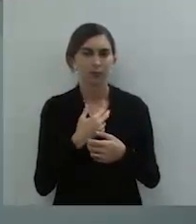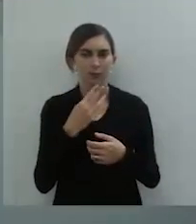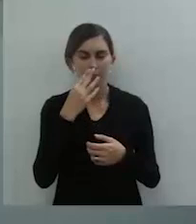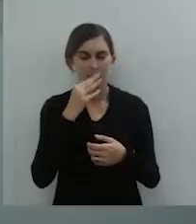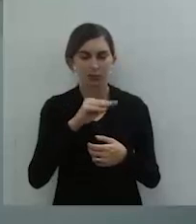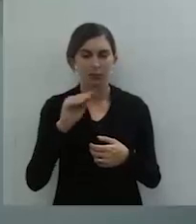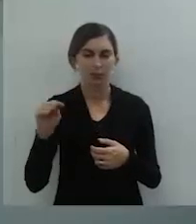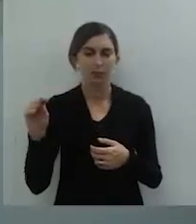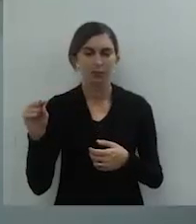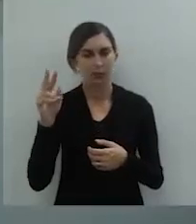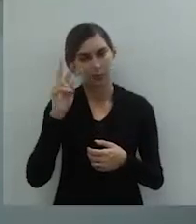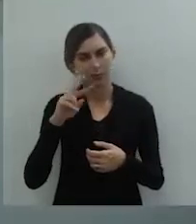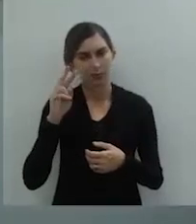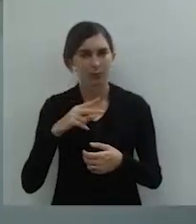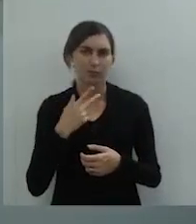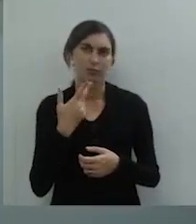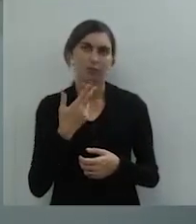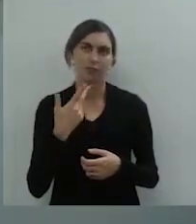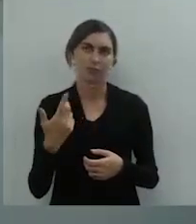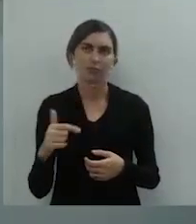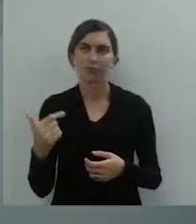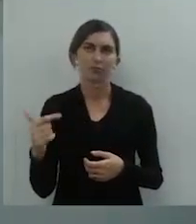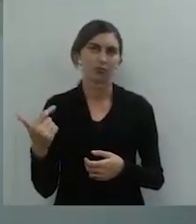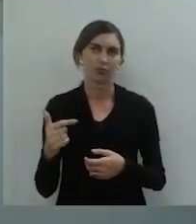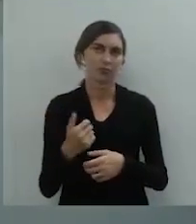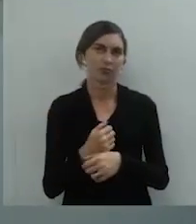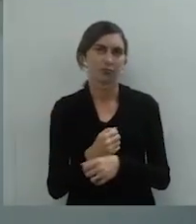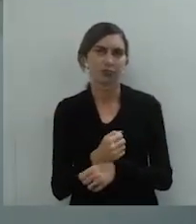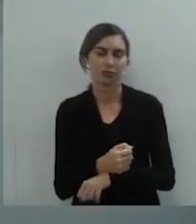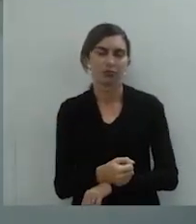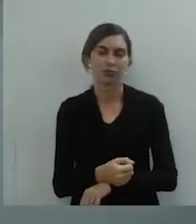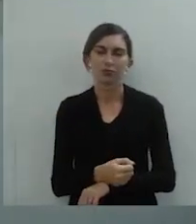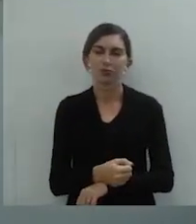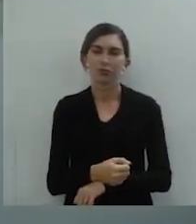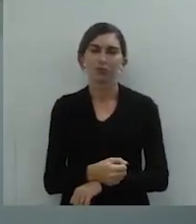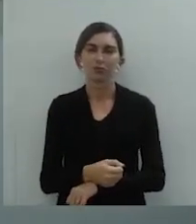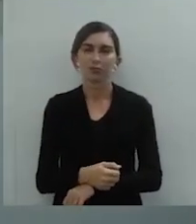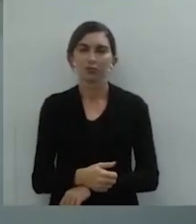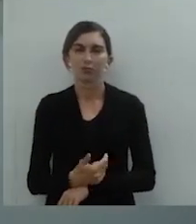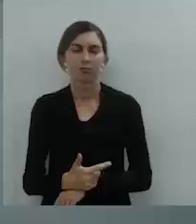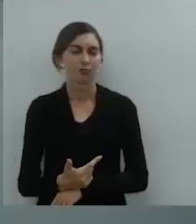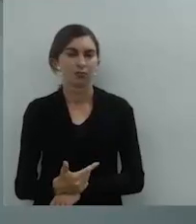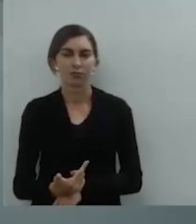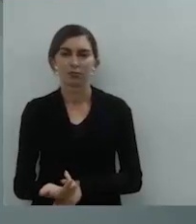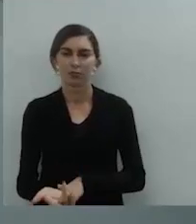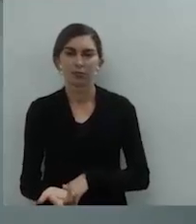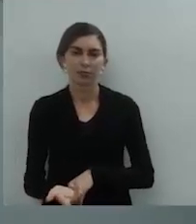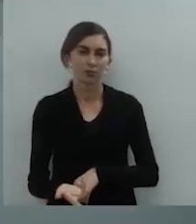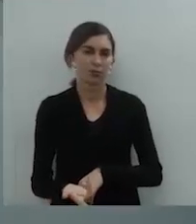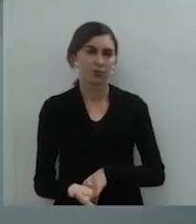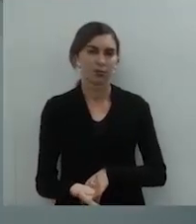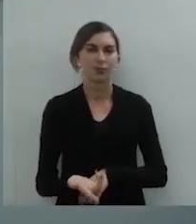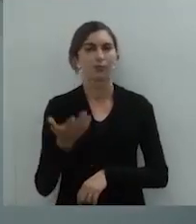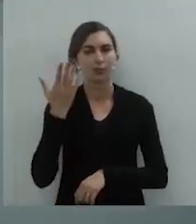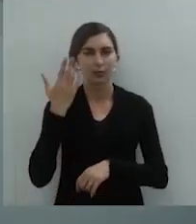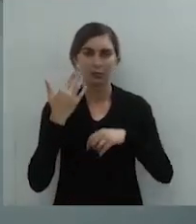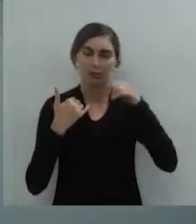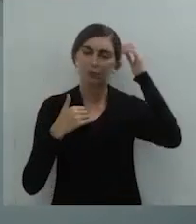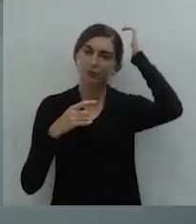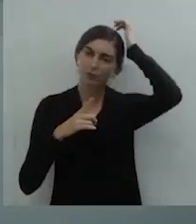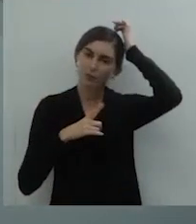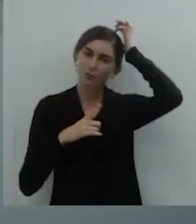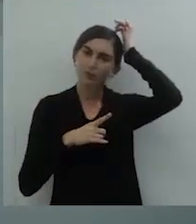negar a história e dizer que não houve a escravatura. Sabemos que